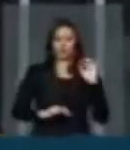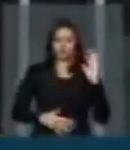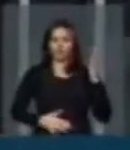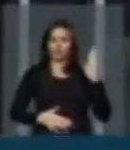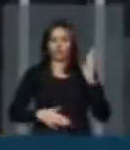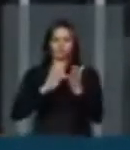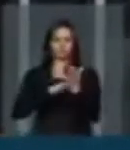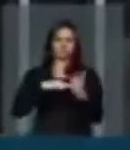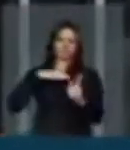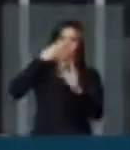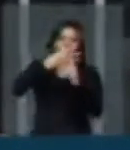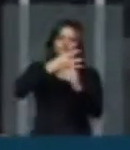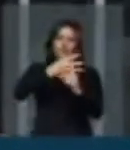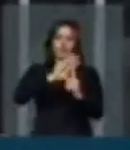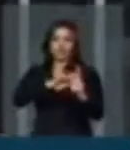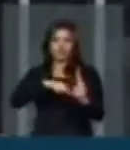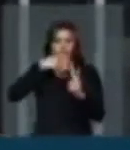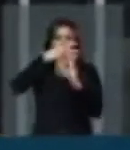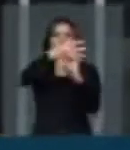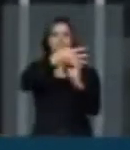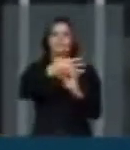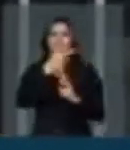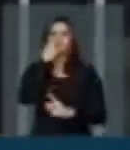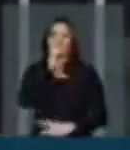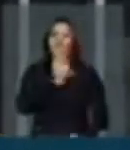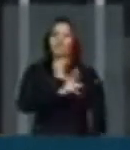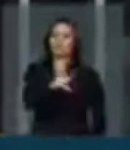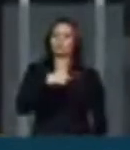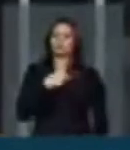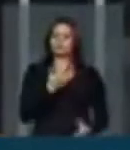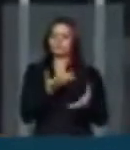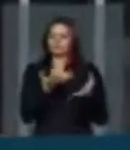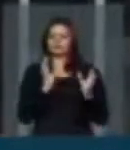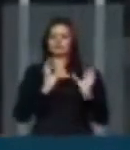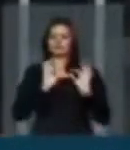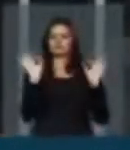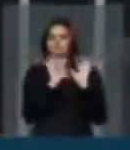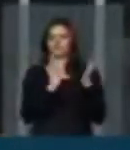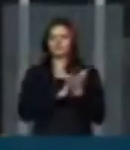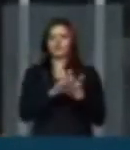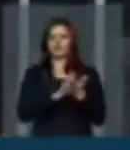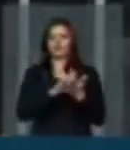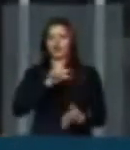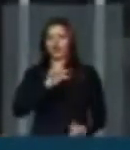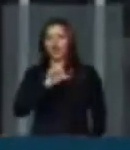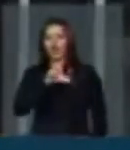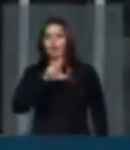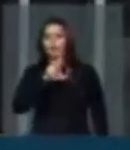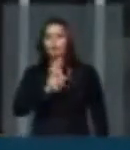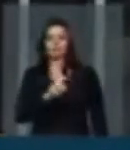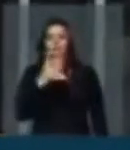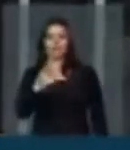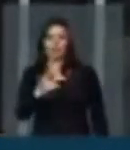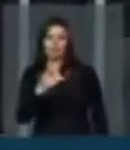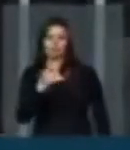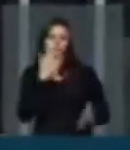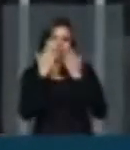quadrienalmente quadruplicado. Projeto de poder de continuismo seco, raso. Golpe, portanto. Fecha